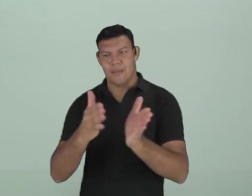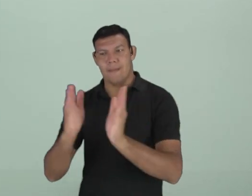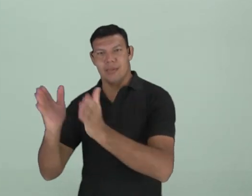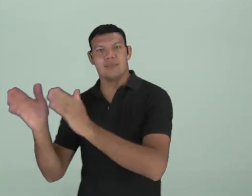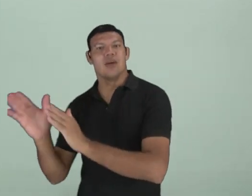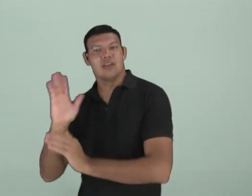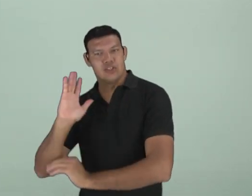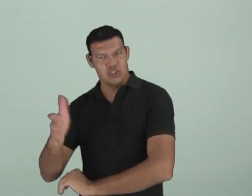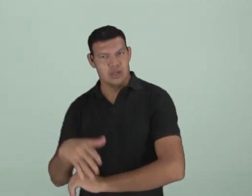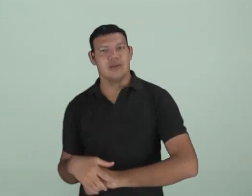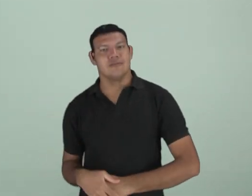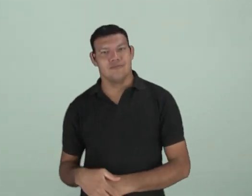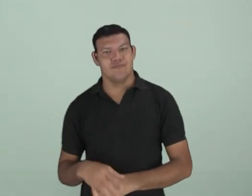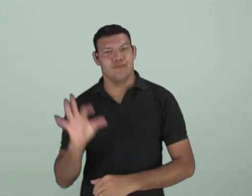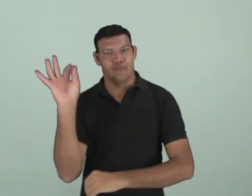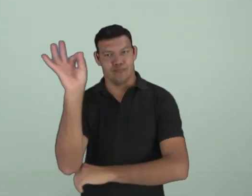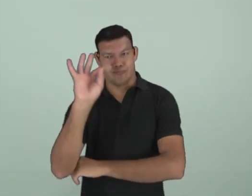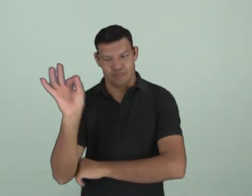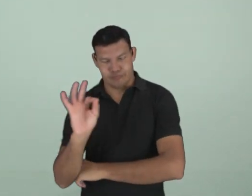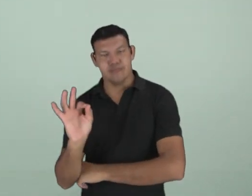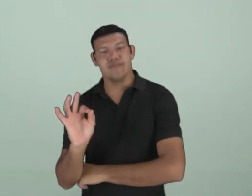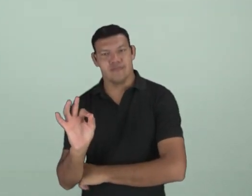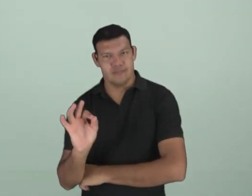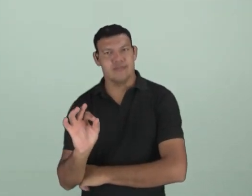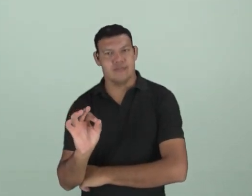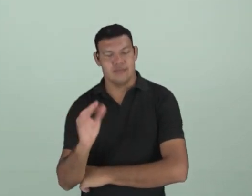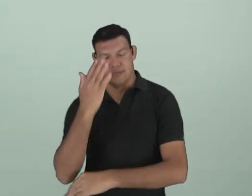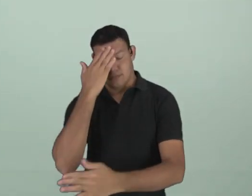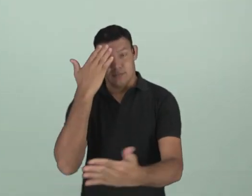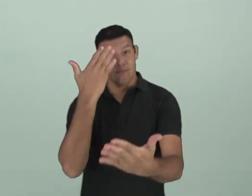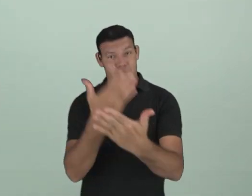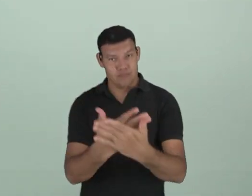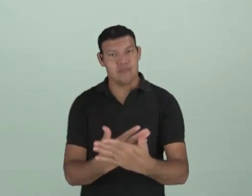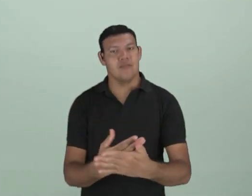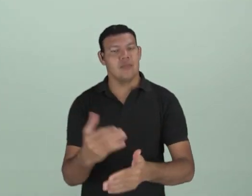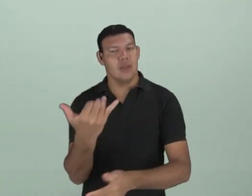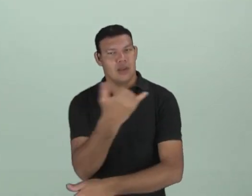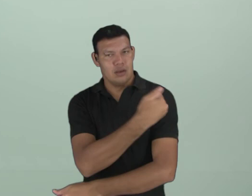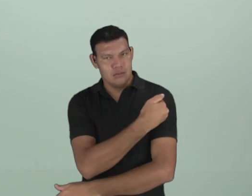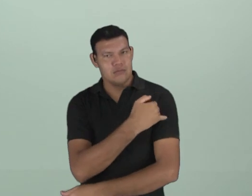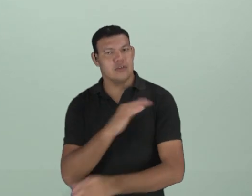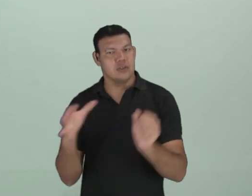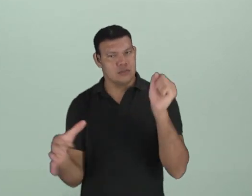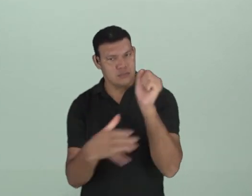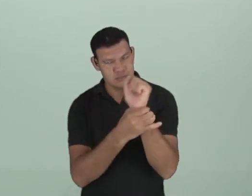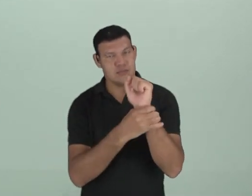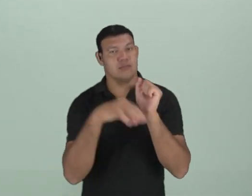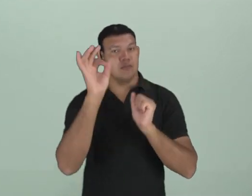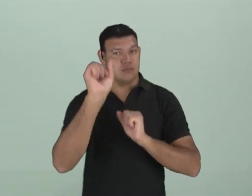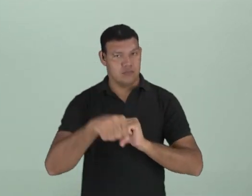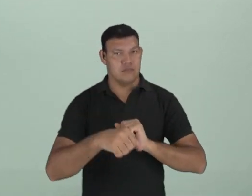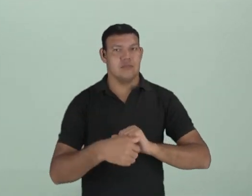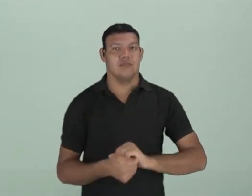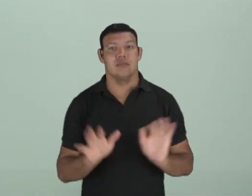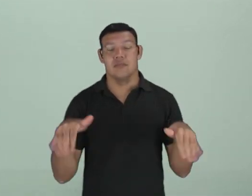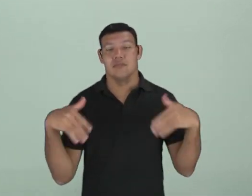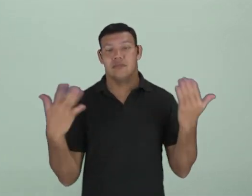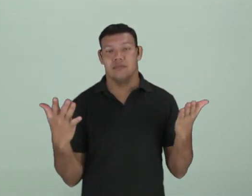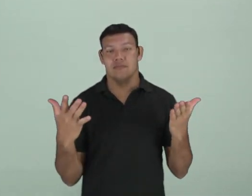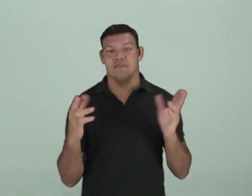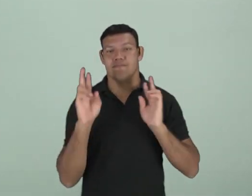passou por inúmeros testes e tem uma taxa muito grande de confiabilidade, tá bom? Então, as vacinas são seguras, tá